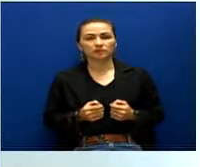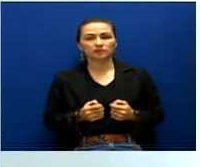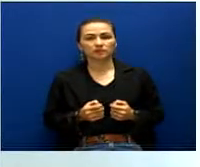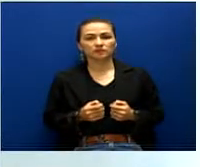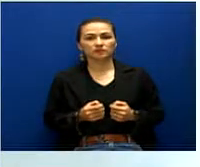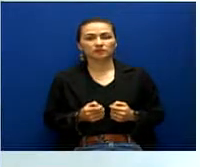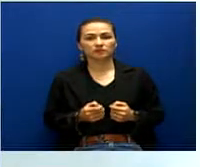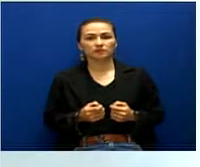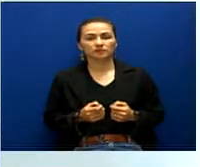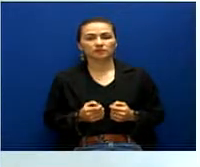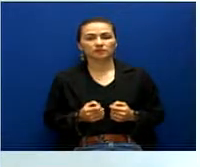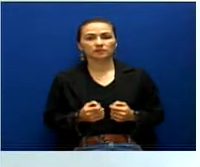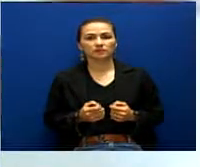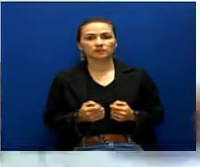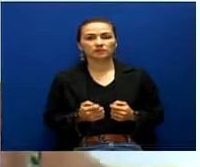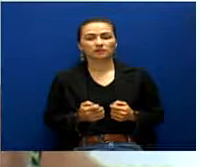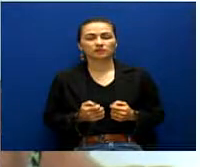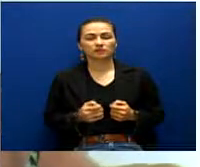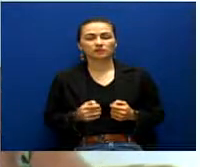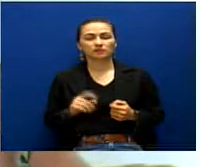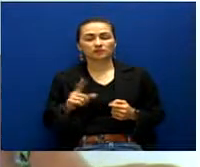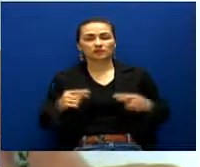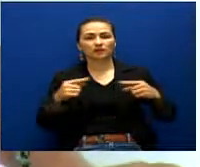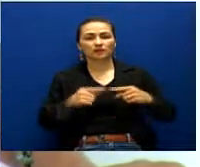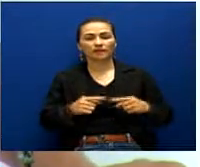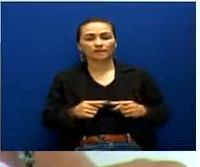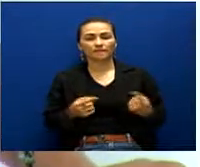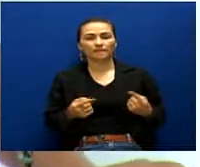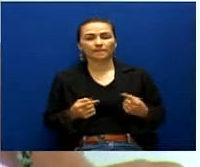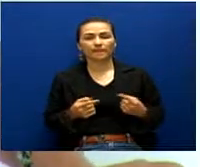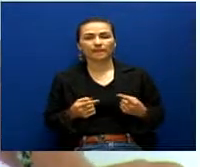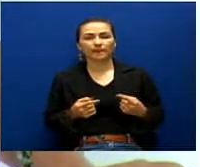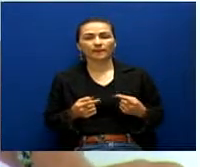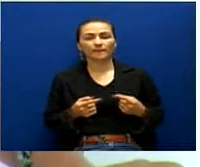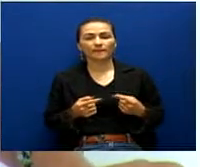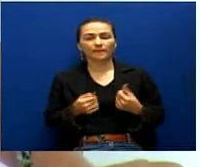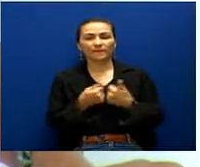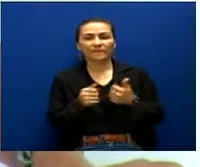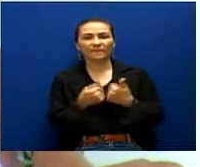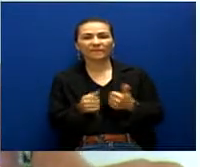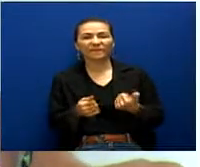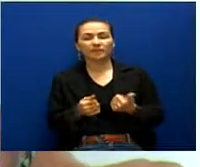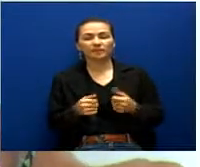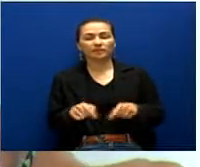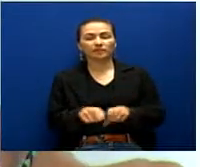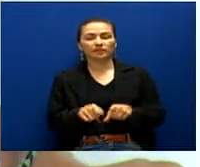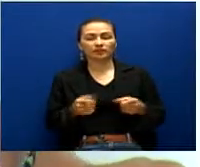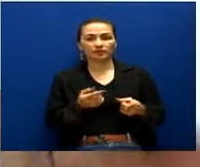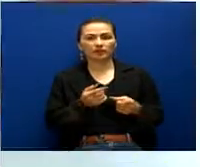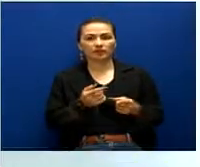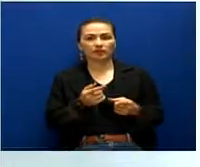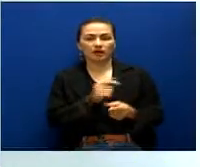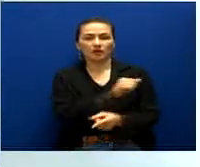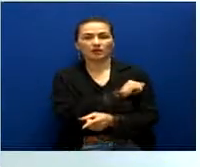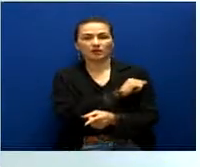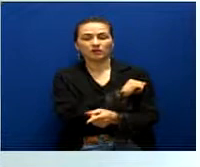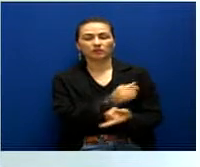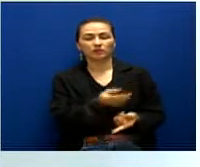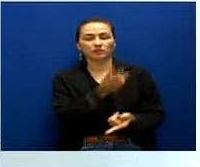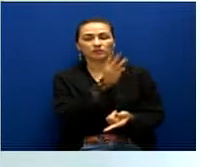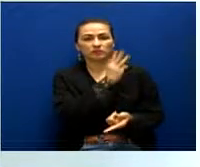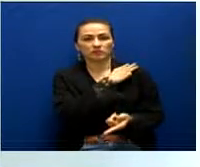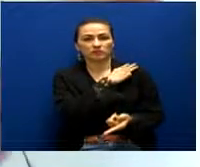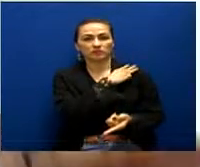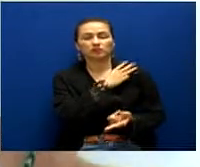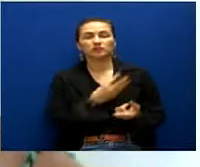do transporte coletivo, né, do transporte passe livre aos estudantes, do ensino fundamental,